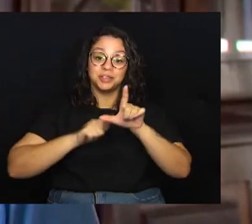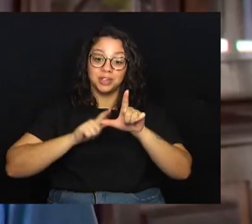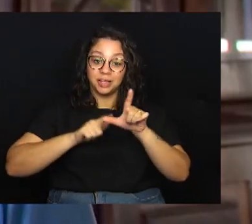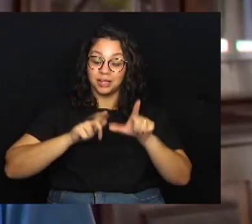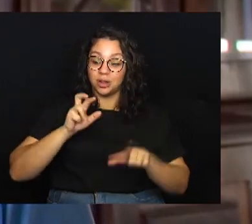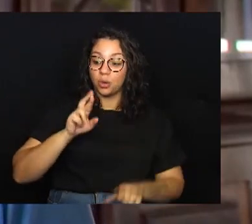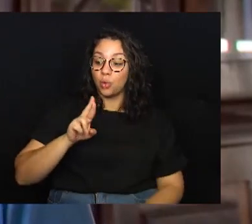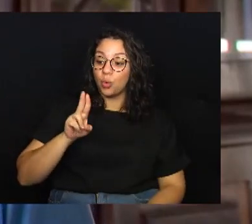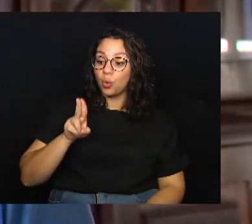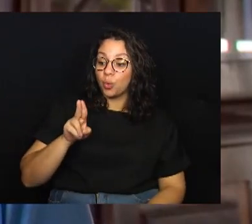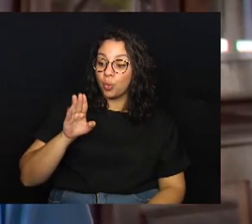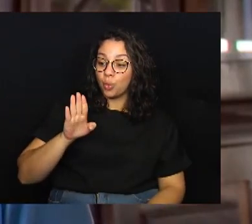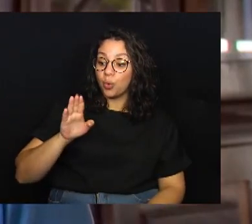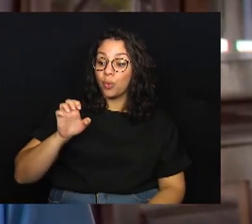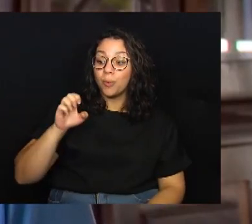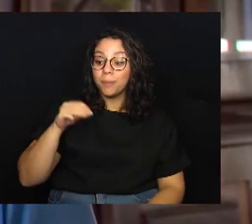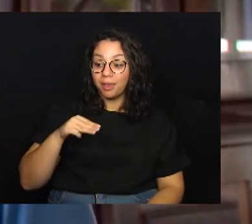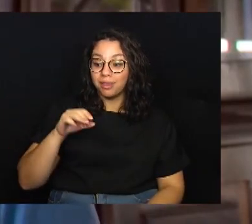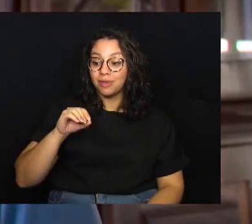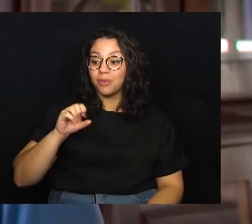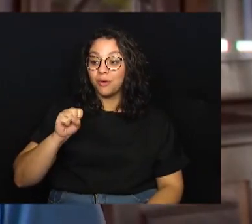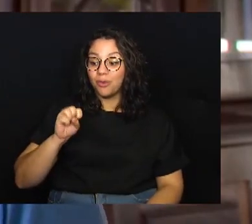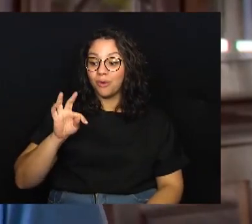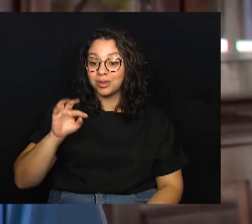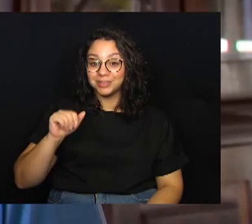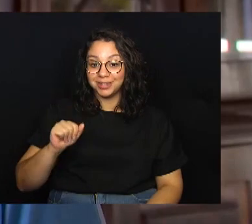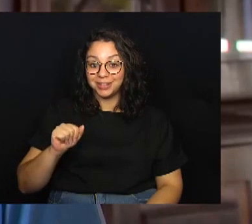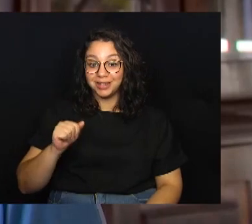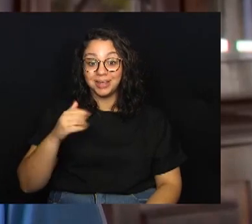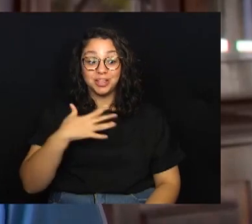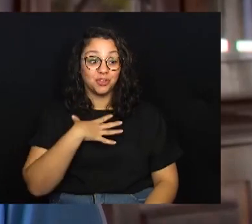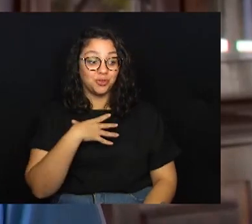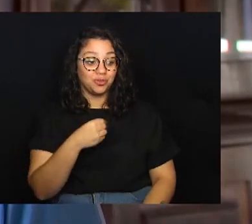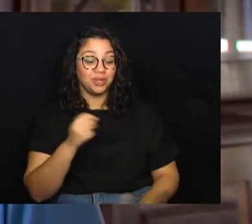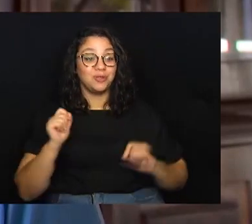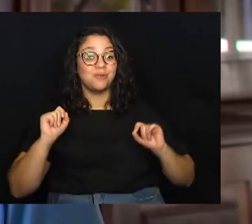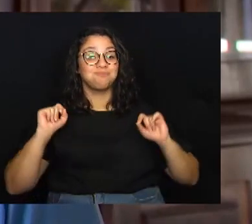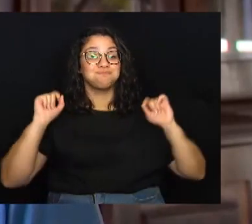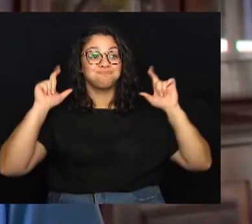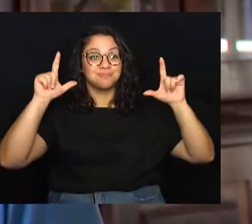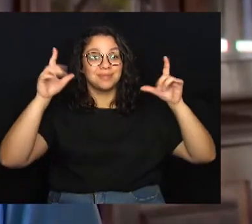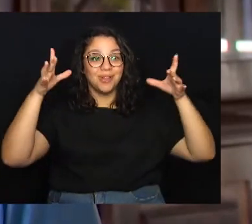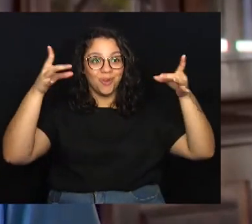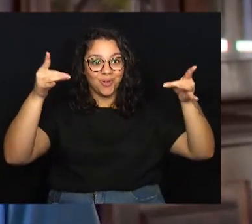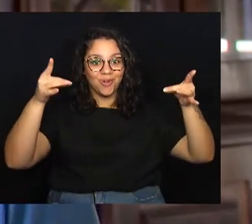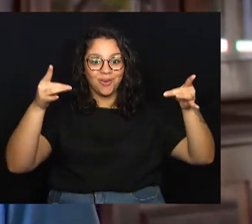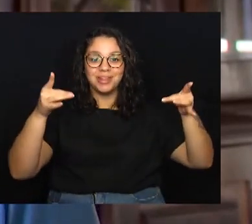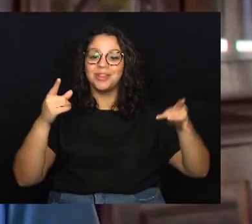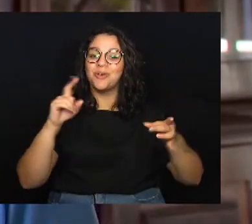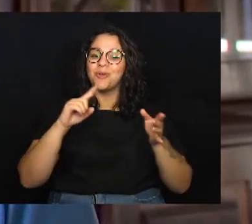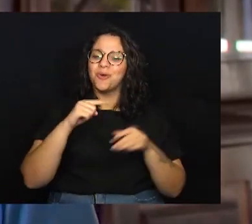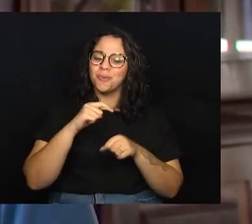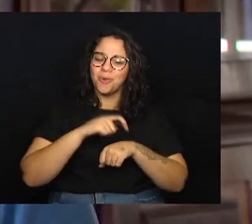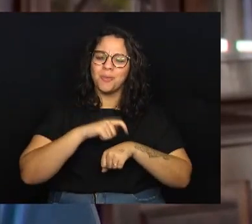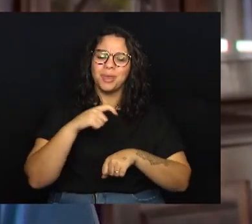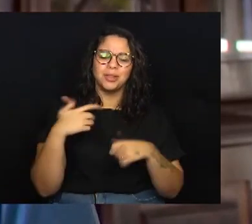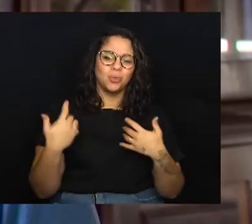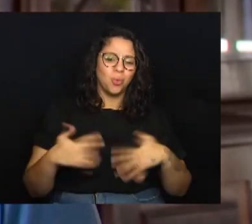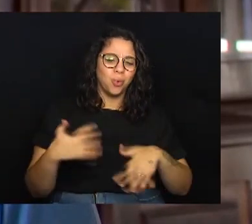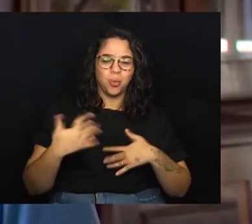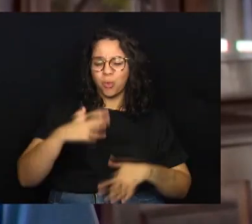dele descerraram a placa. Então foi um momento assim bastante significativo, bastante